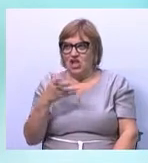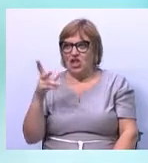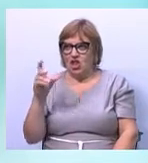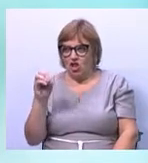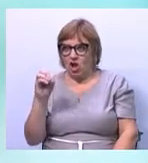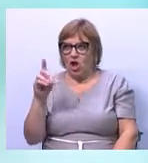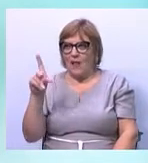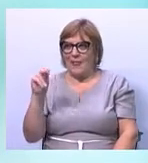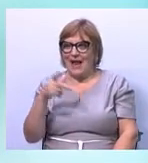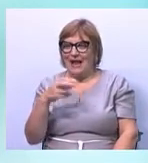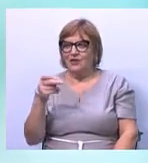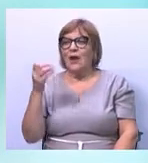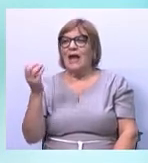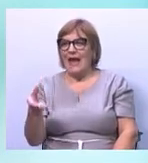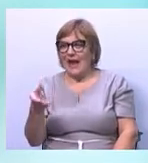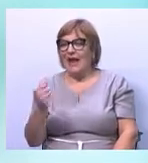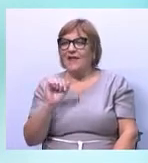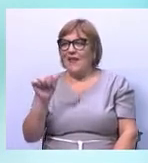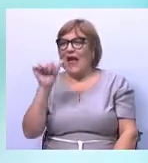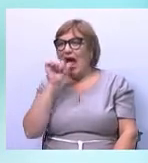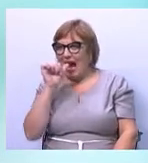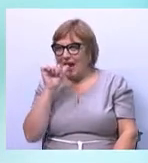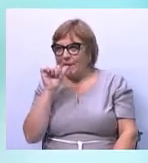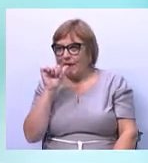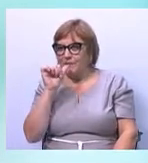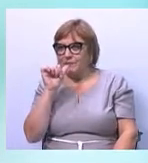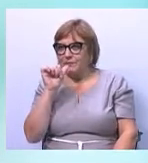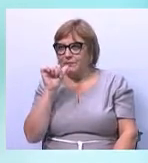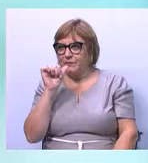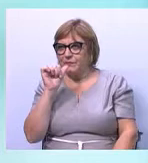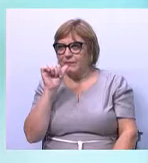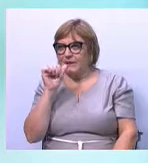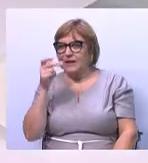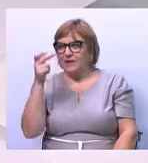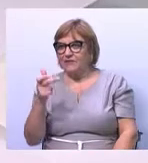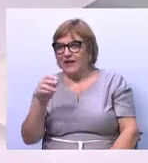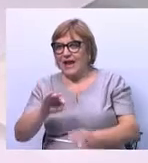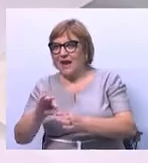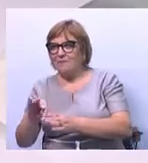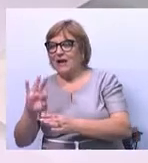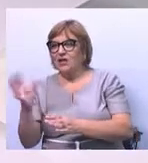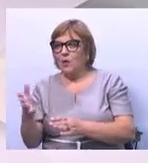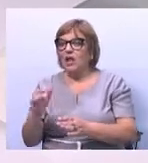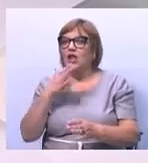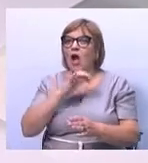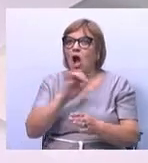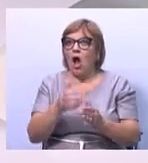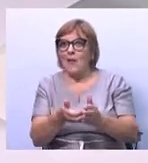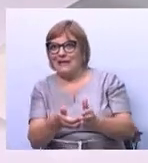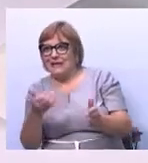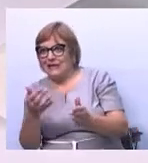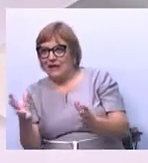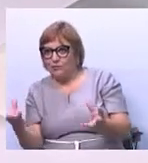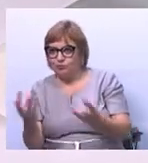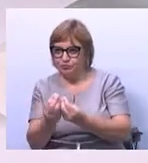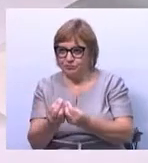hidrolatos, portanto, que são, digamos, a água que fica à parte quando é extraído o óleo essencial, portanto, tem